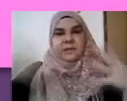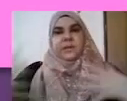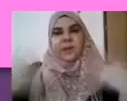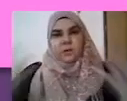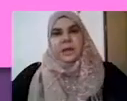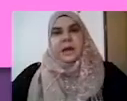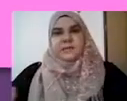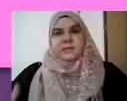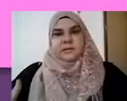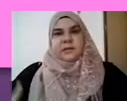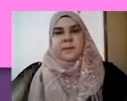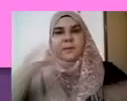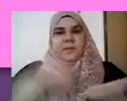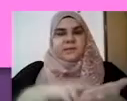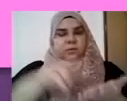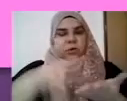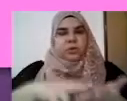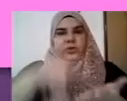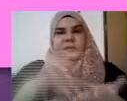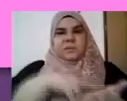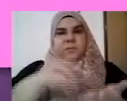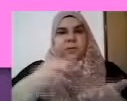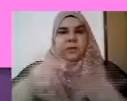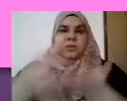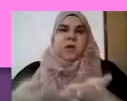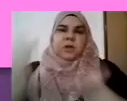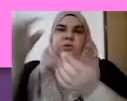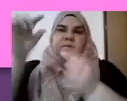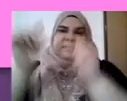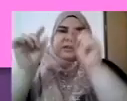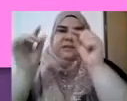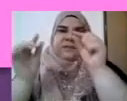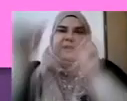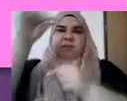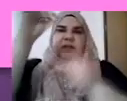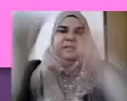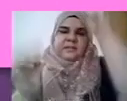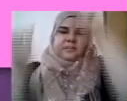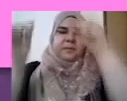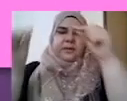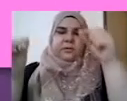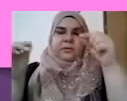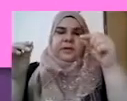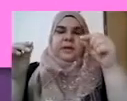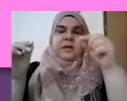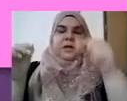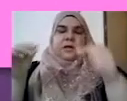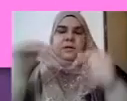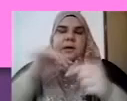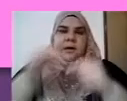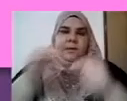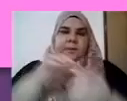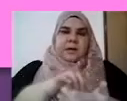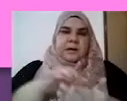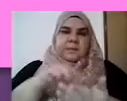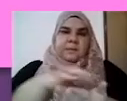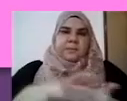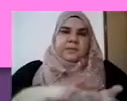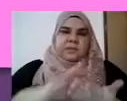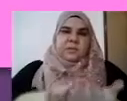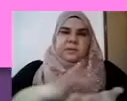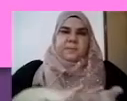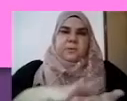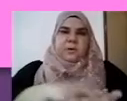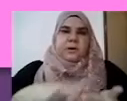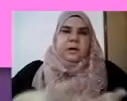Eles são irregulares, tá? Porém, são todos os mesmos polígonos. Lógico que você vai ter que ficar virando esse polígono, né? Para